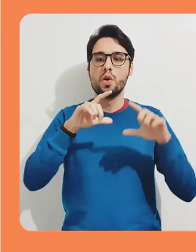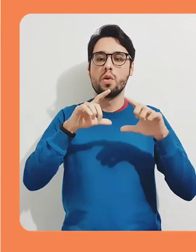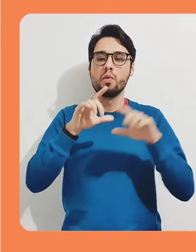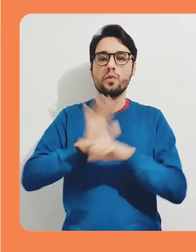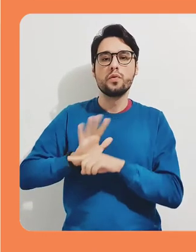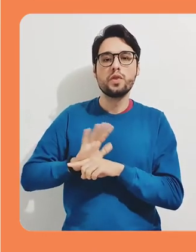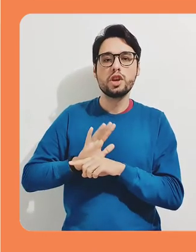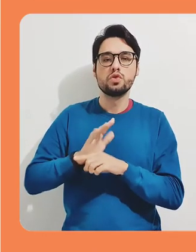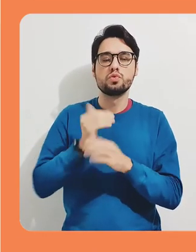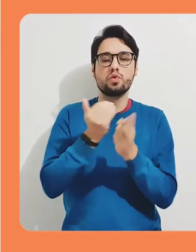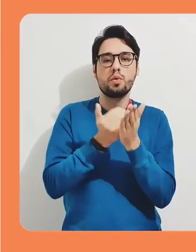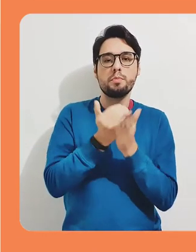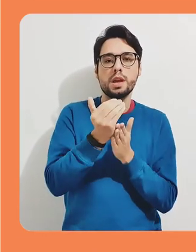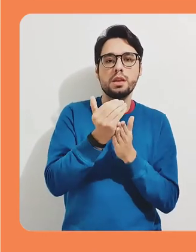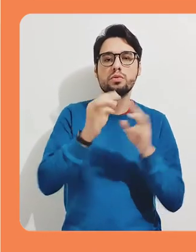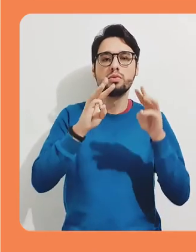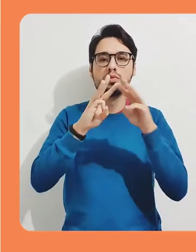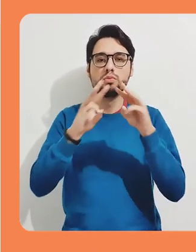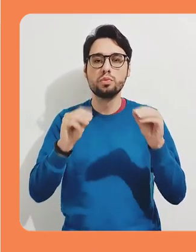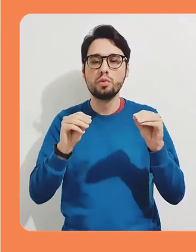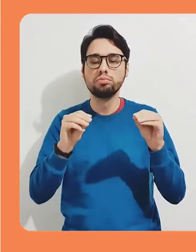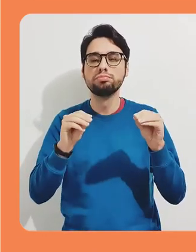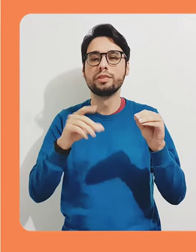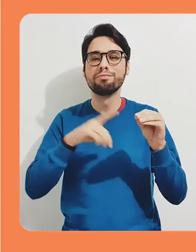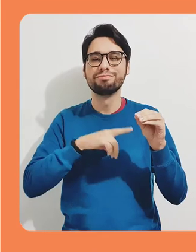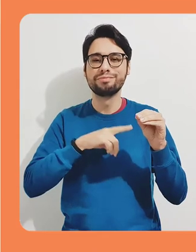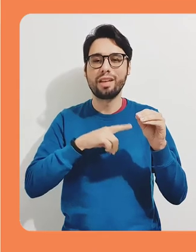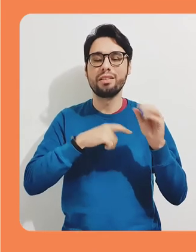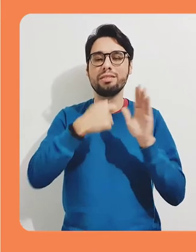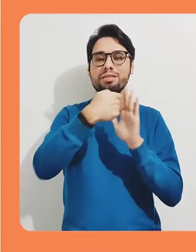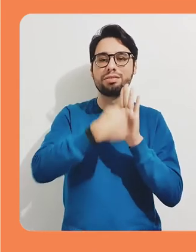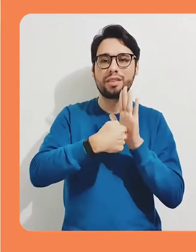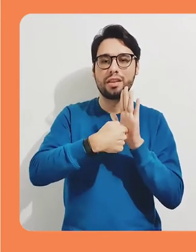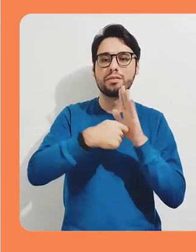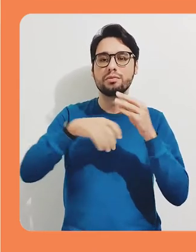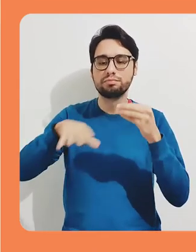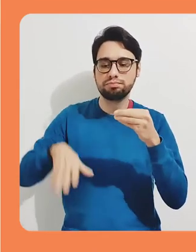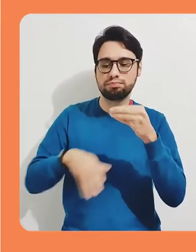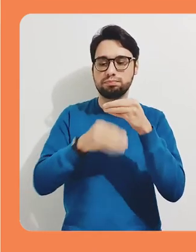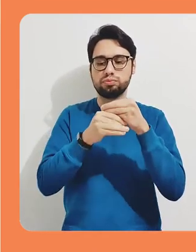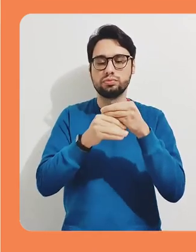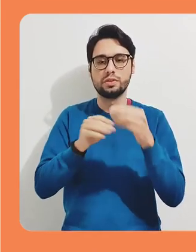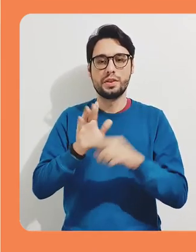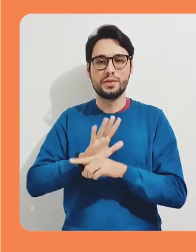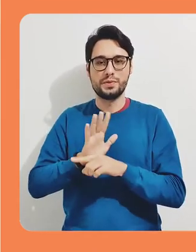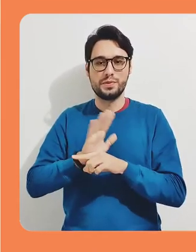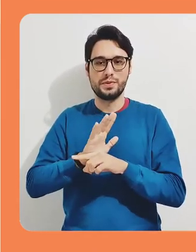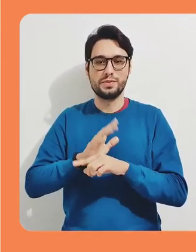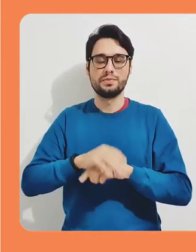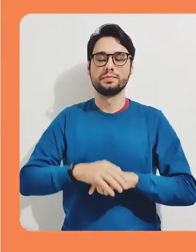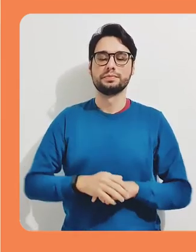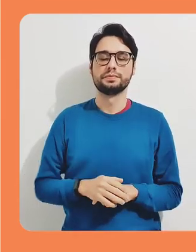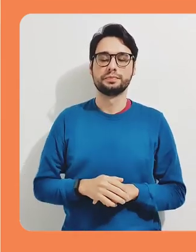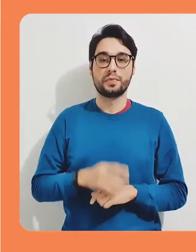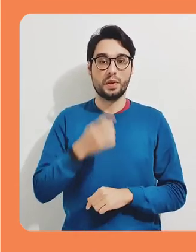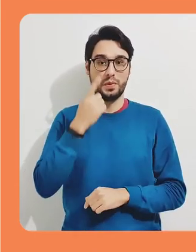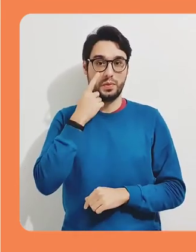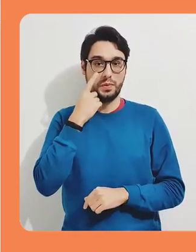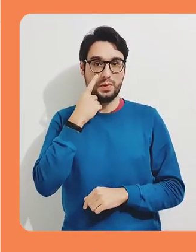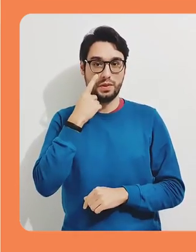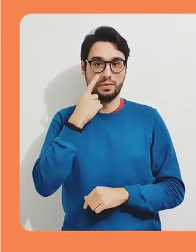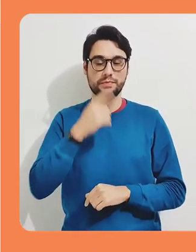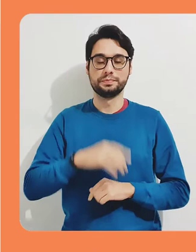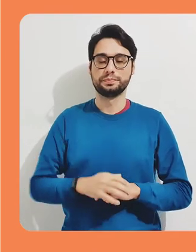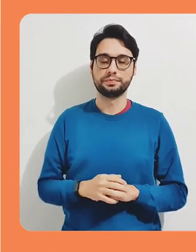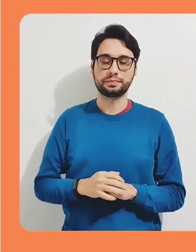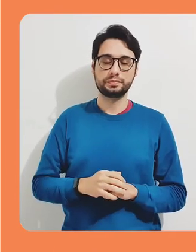já ver os vídeos que vocês estão acompanhando, como por exemplo esse do introdução